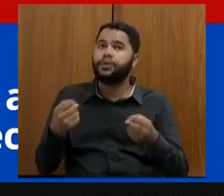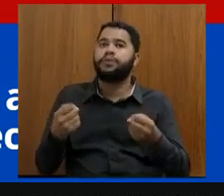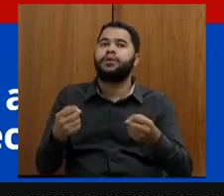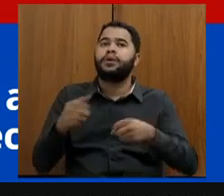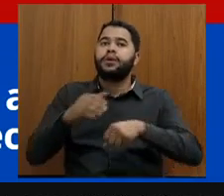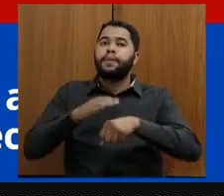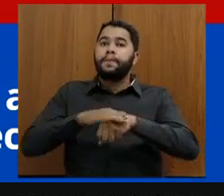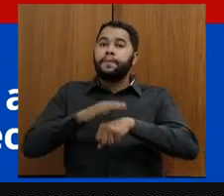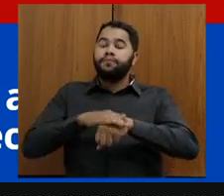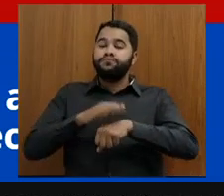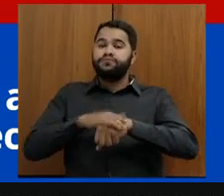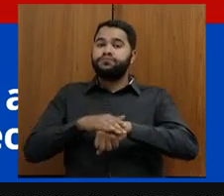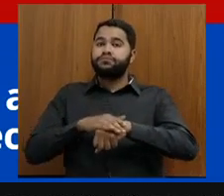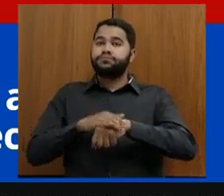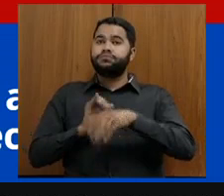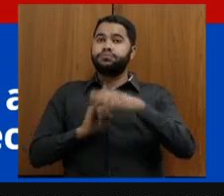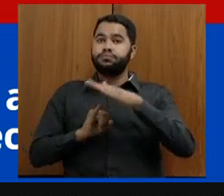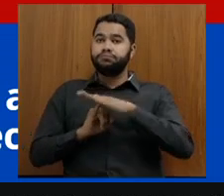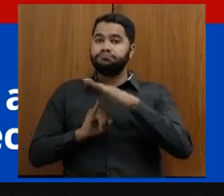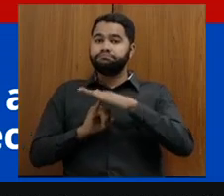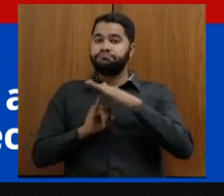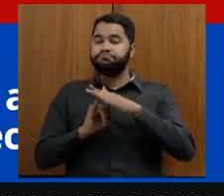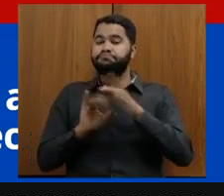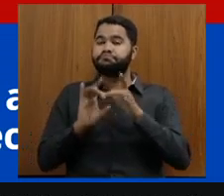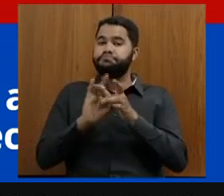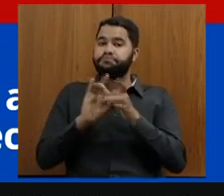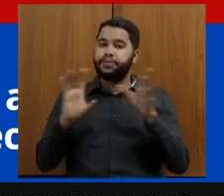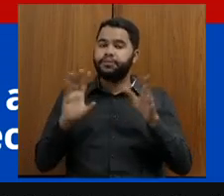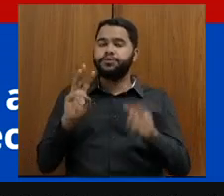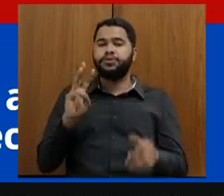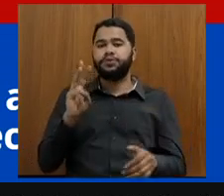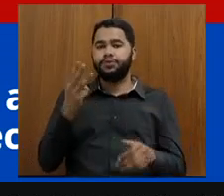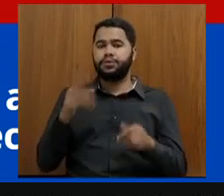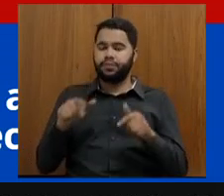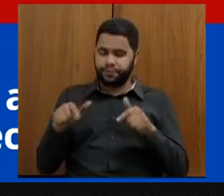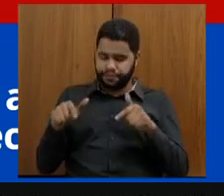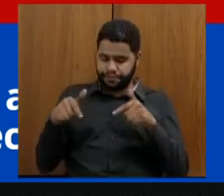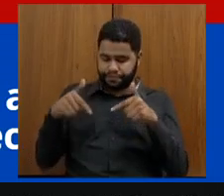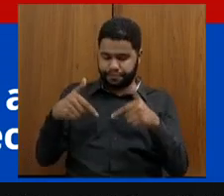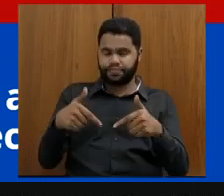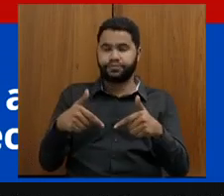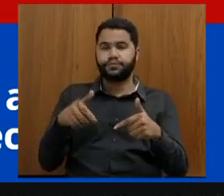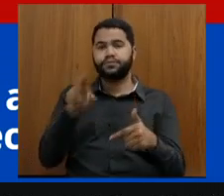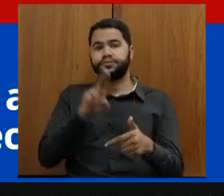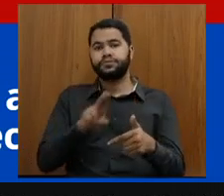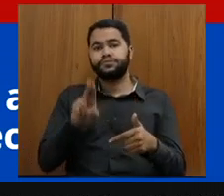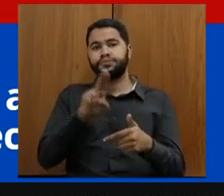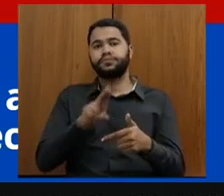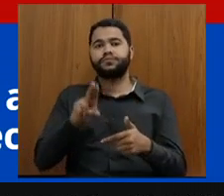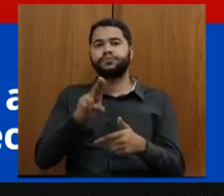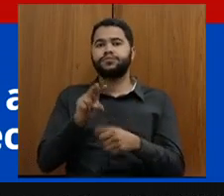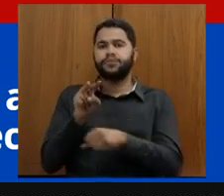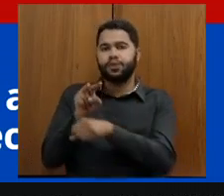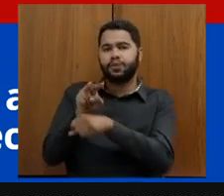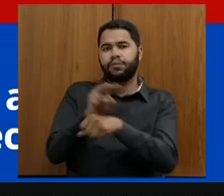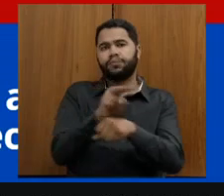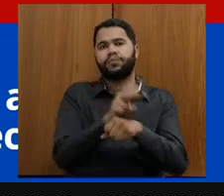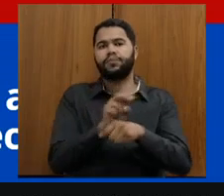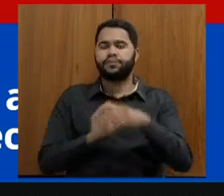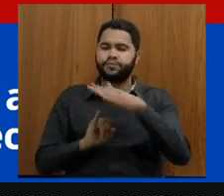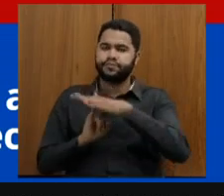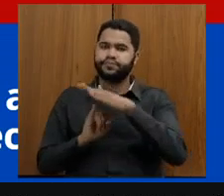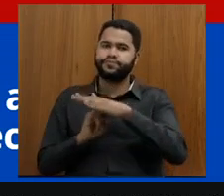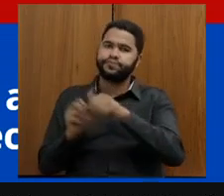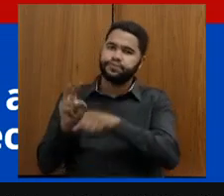da instituição a isso né que nos permitiu então nessas três ações que a gente tem usado para o comando vê-la pela instituição